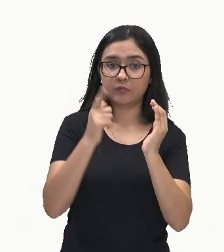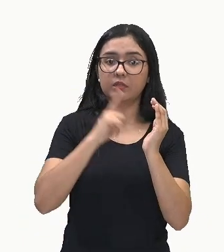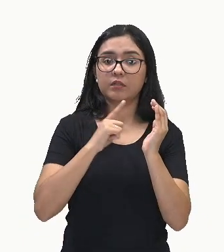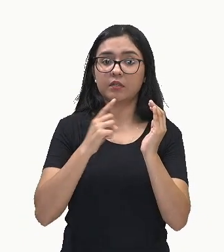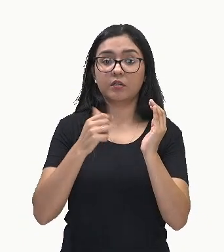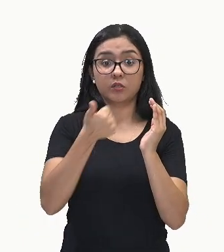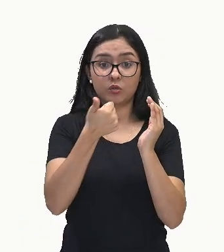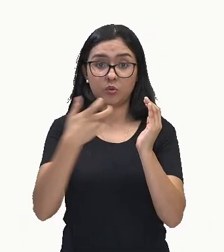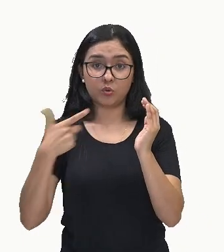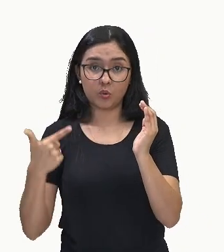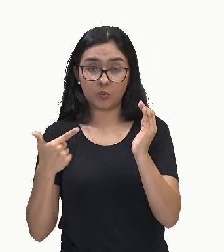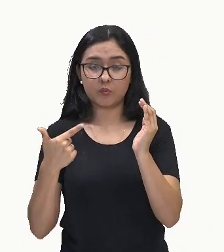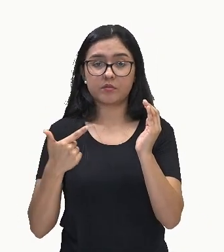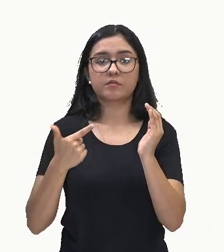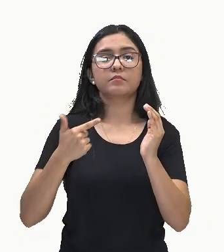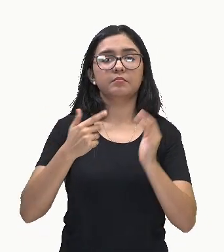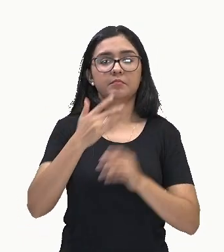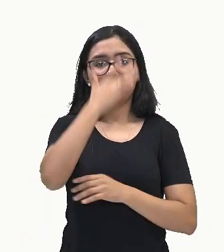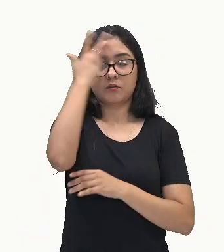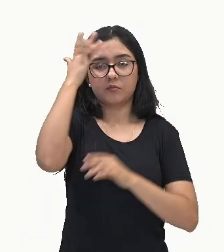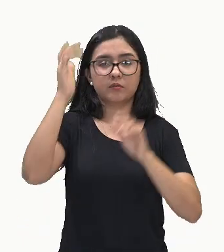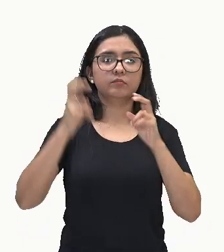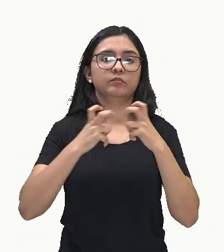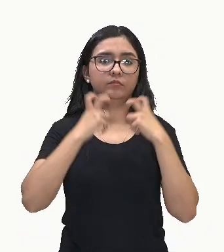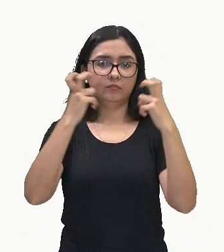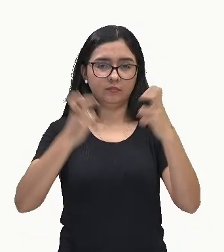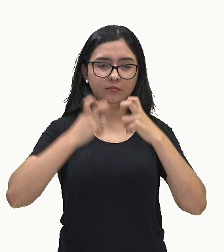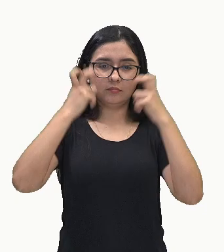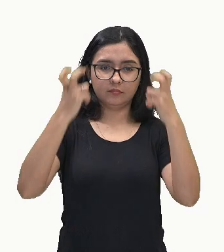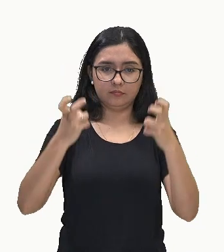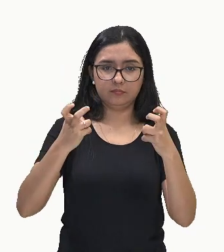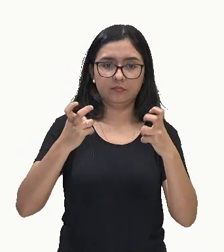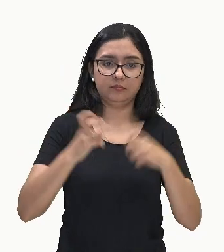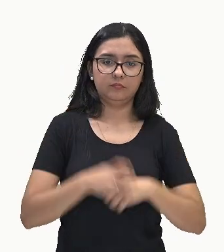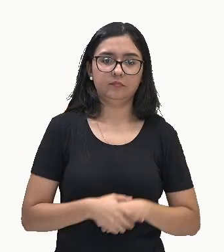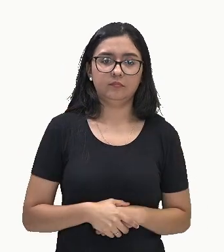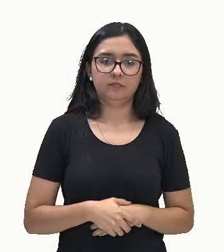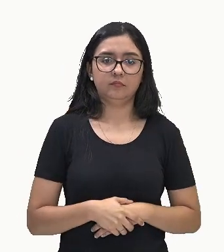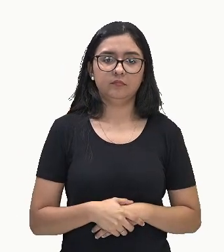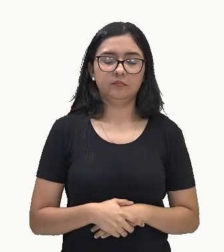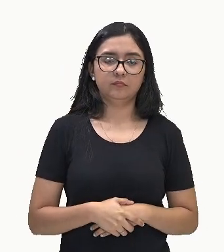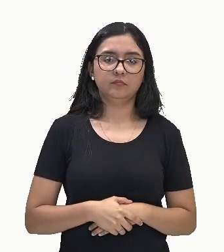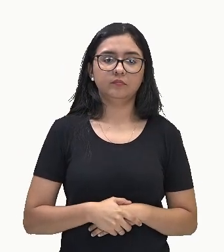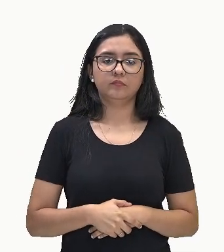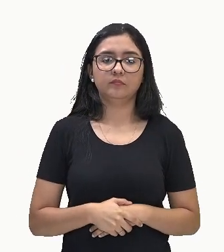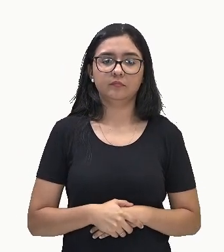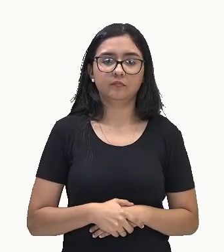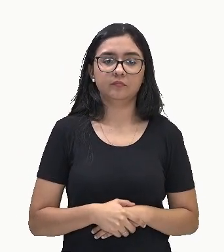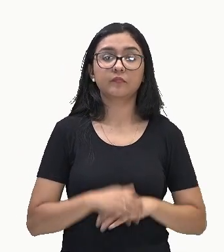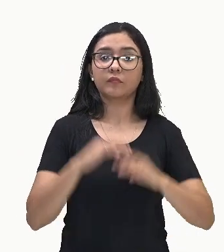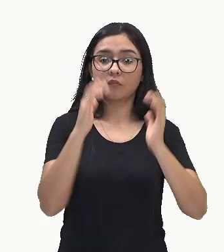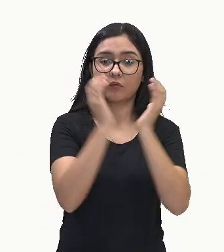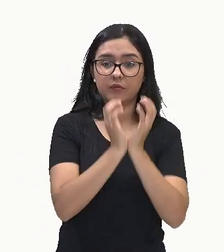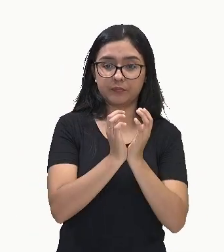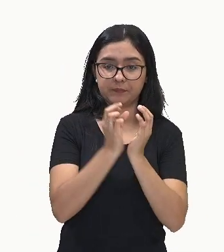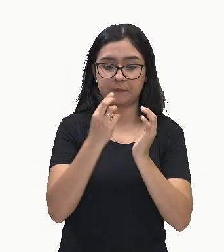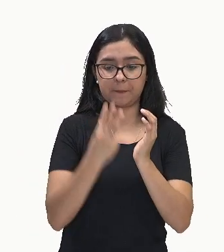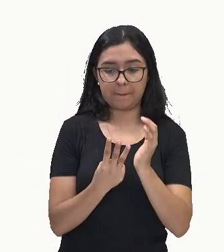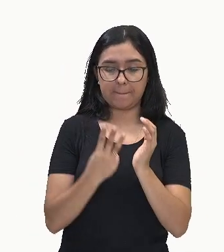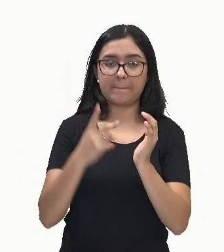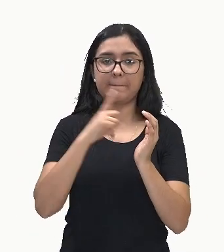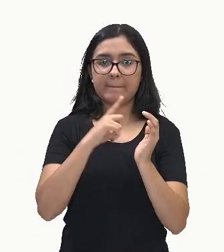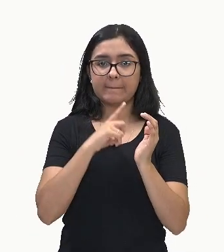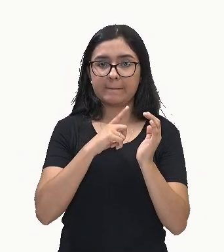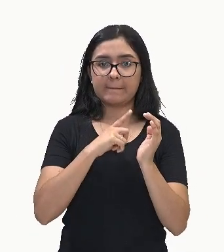12 torcedores né o time dois aqui 12 torcedores o time três